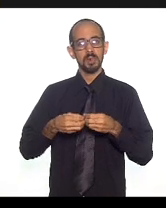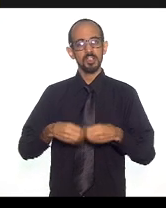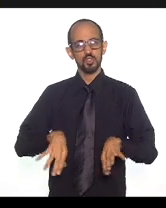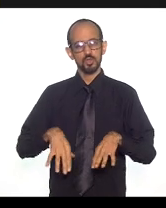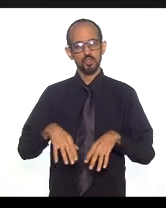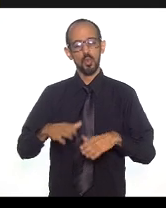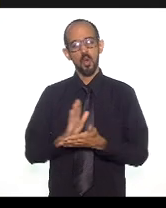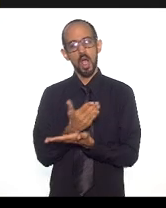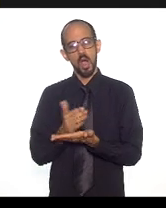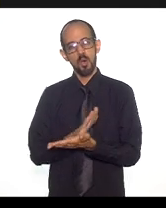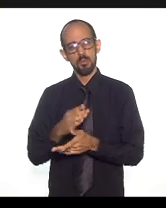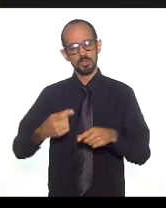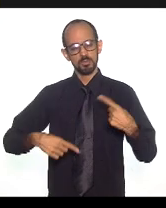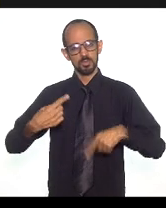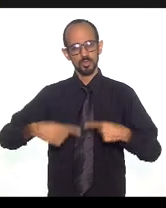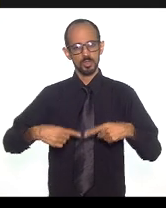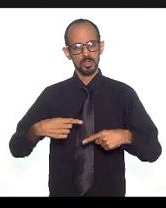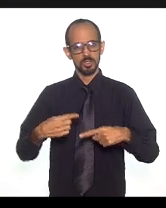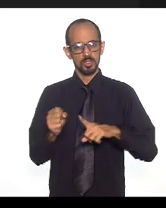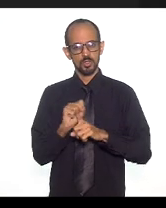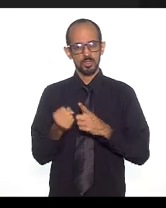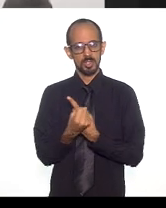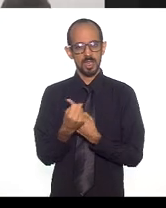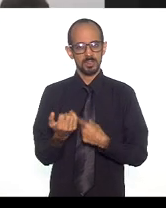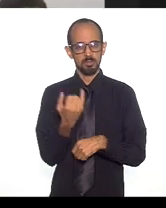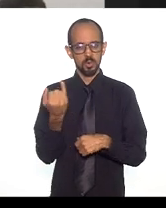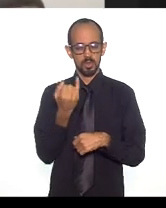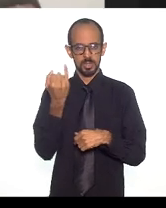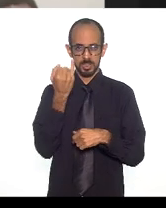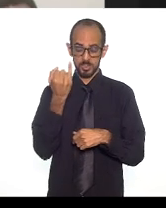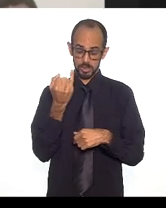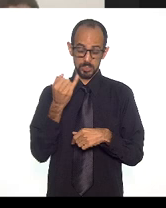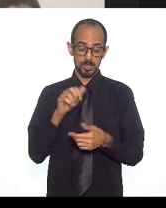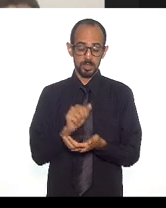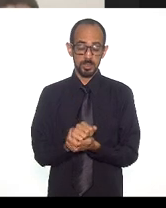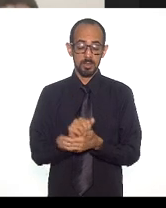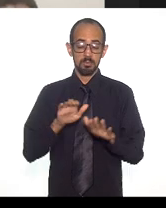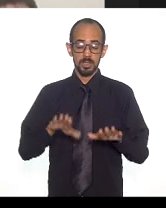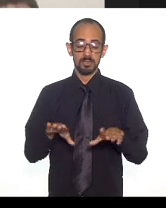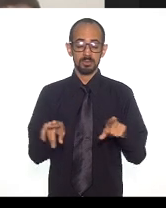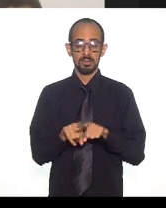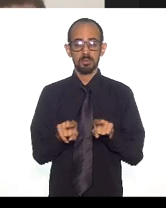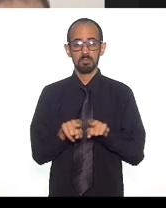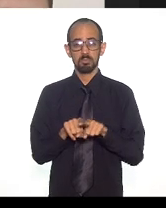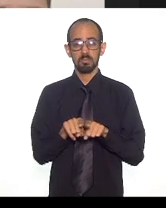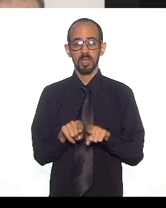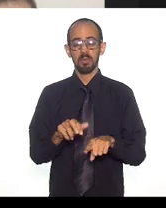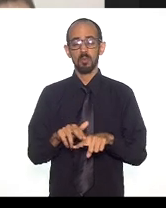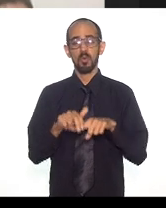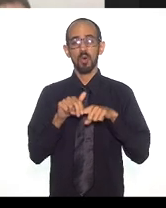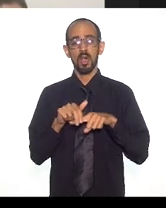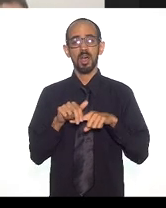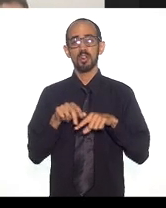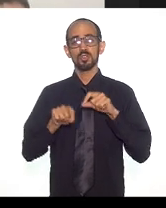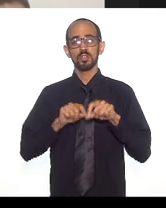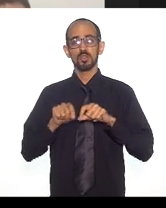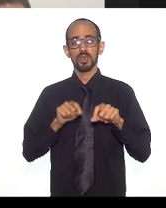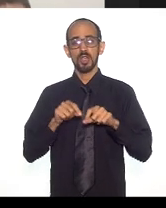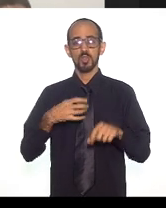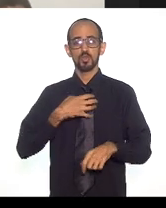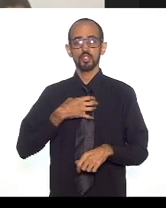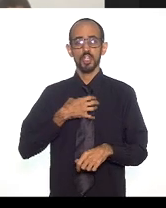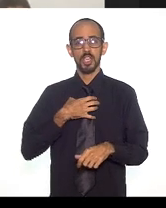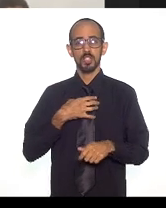políticas sociais importantes, entre elas as políticas educacionais, mas também pela forma de gestão que